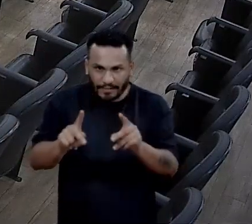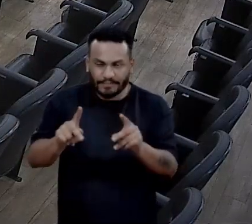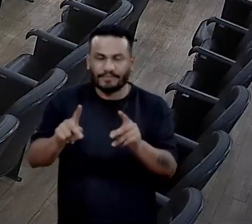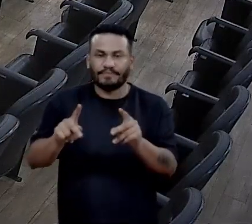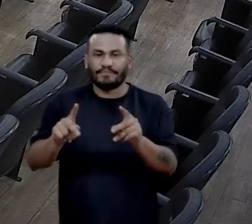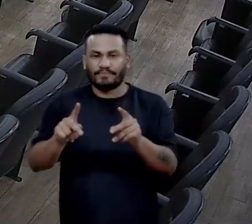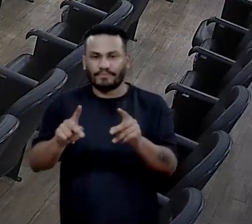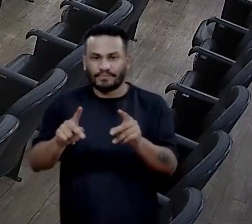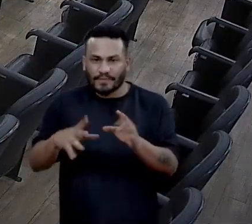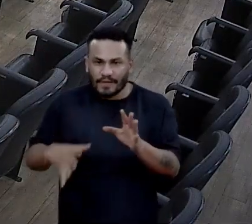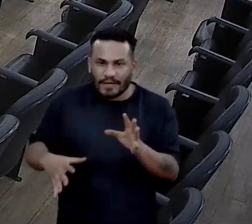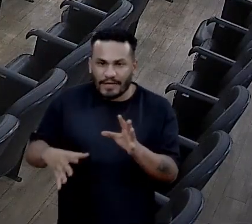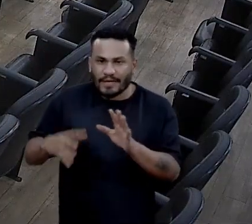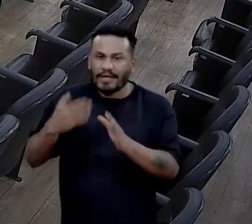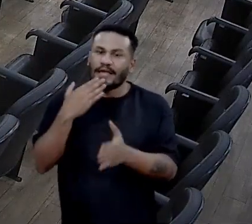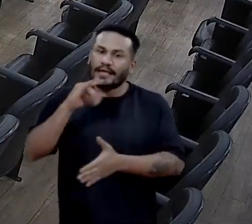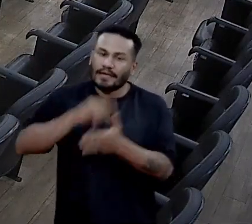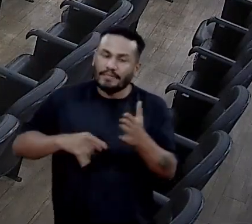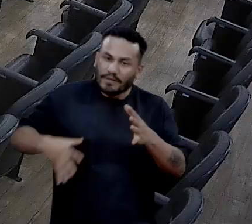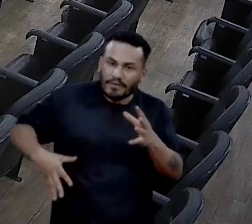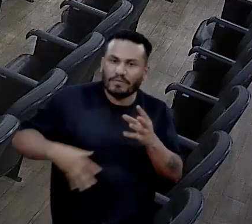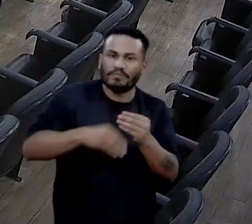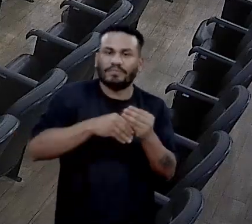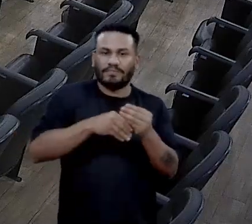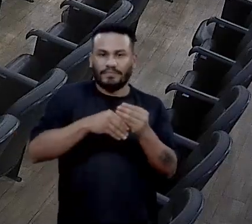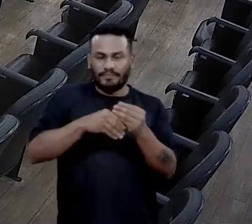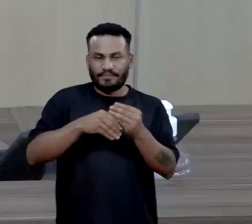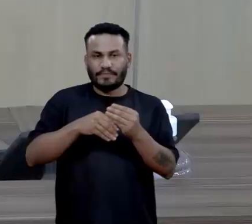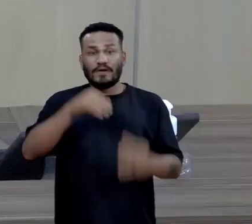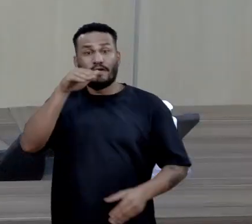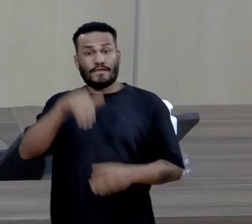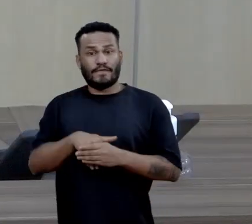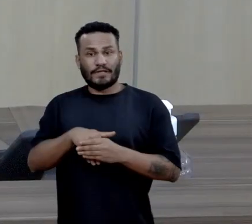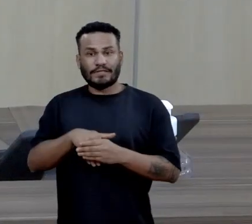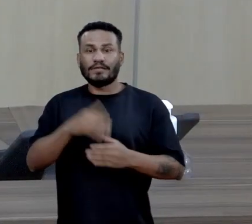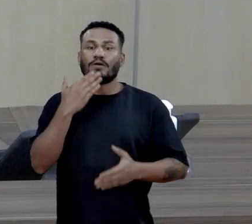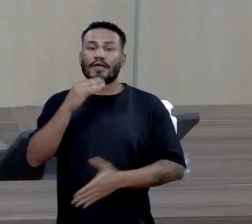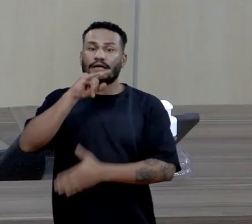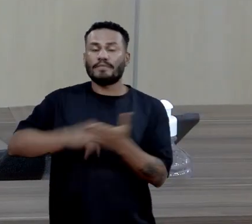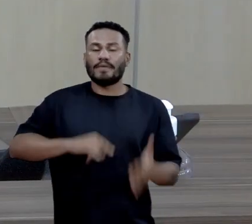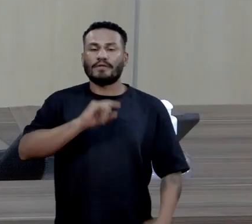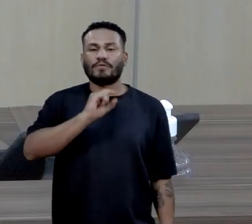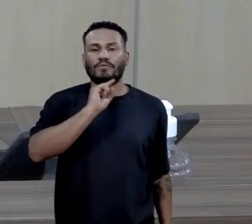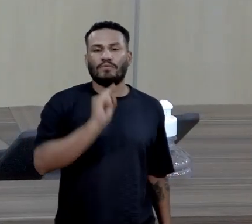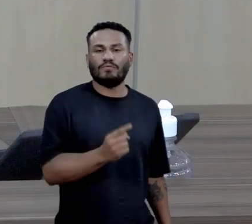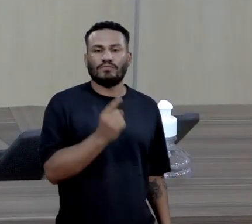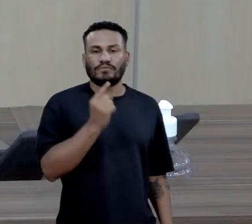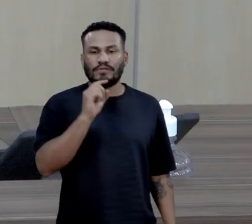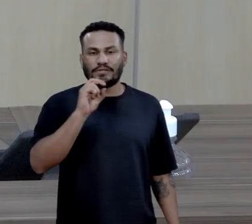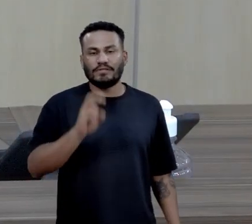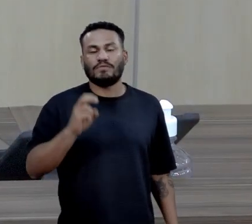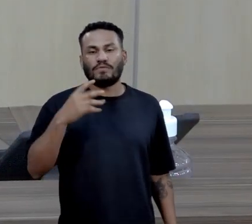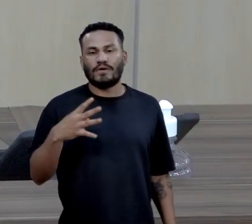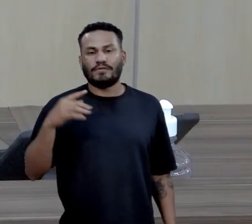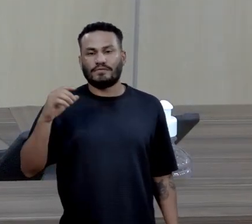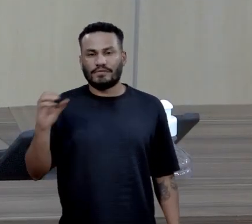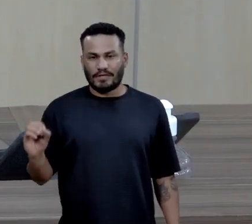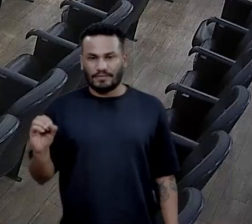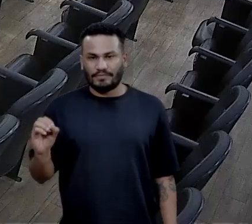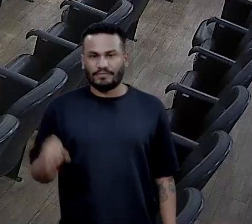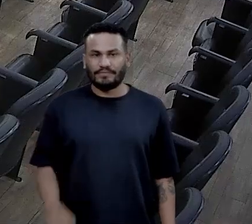Ok. Requerimento incluído na ordem do dia. Em votação, o requerimento 1540.